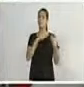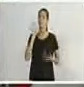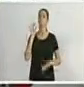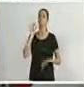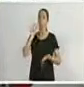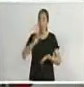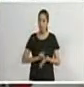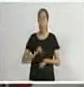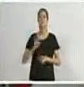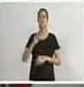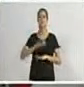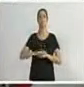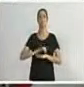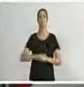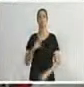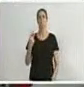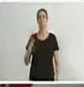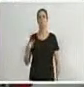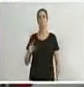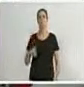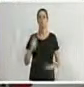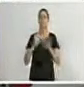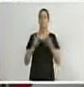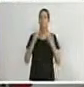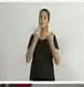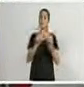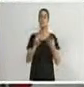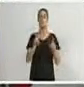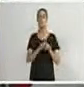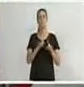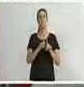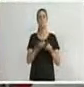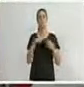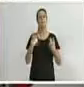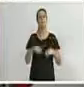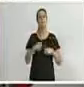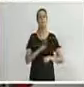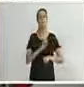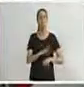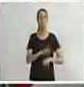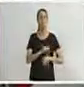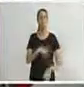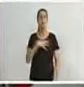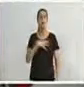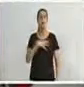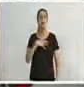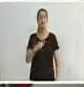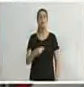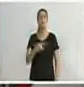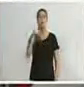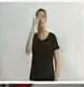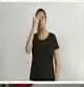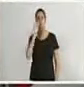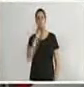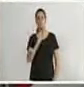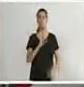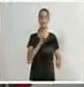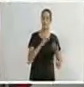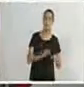que também faça a sua parte a família, dando aos filhos a educação básica sobre o justo e injusto, certo e